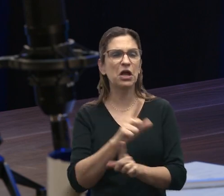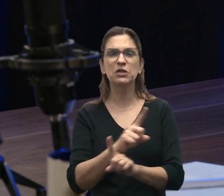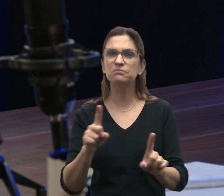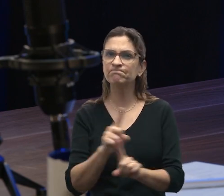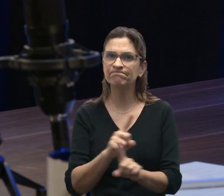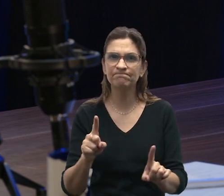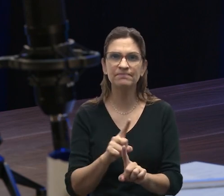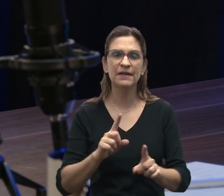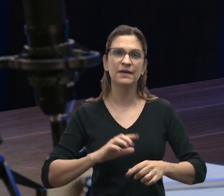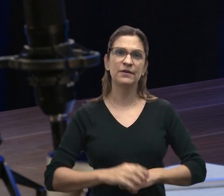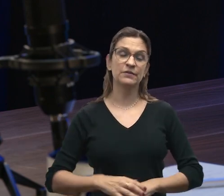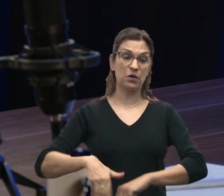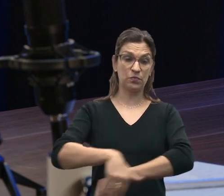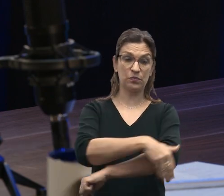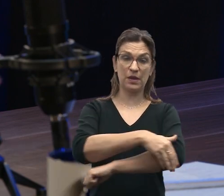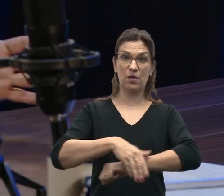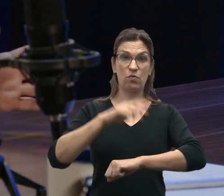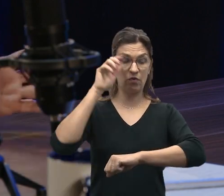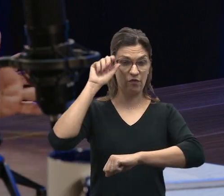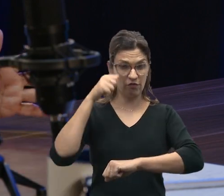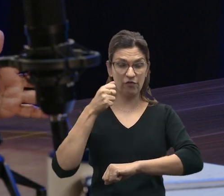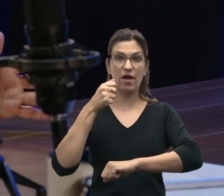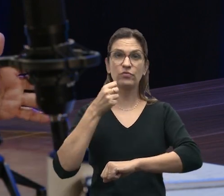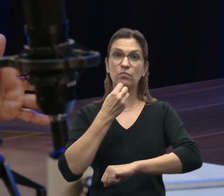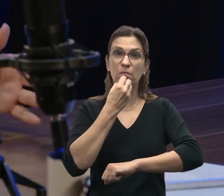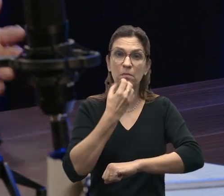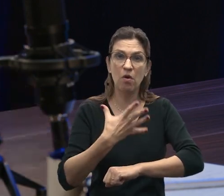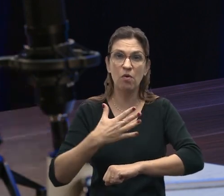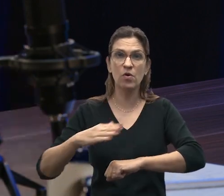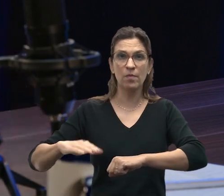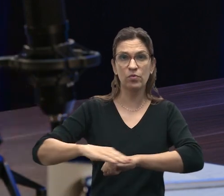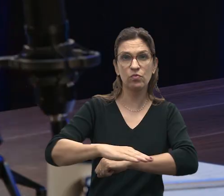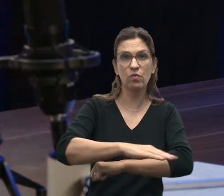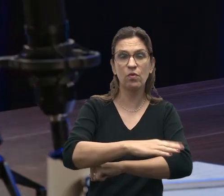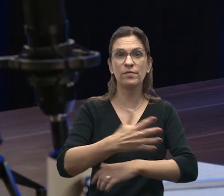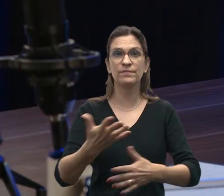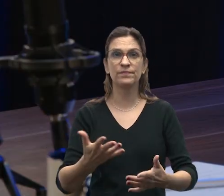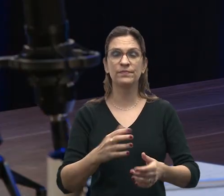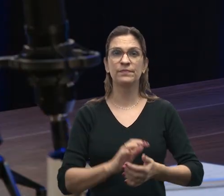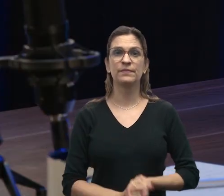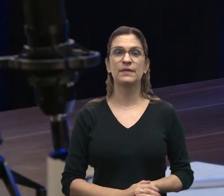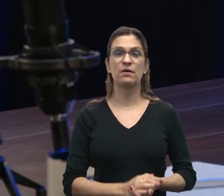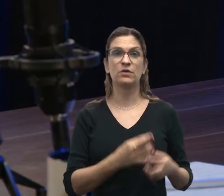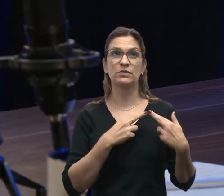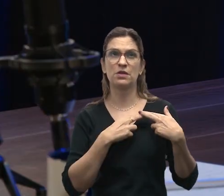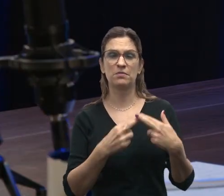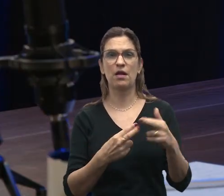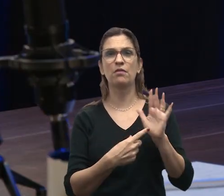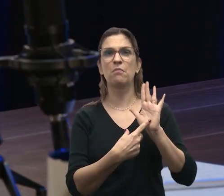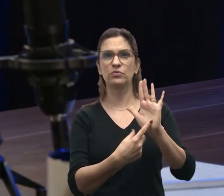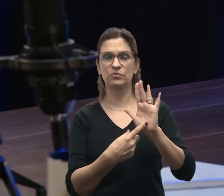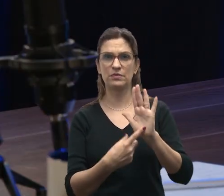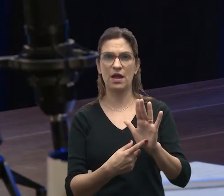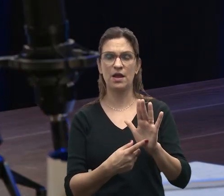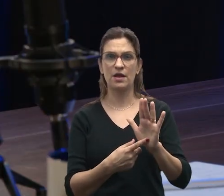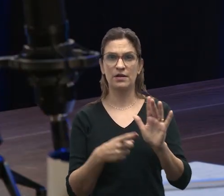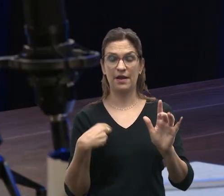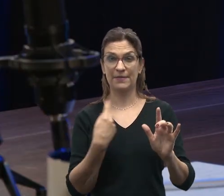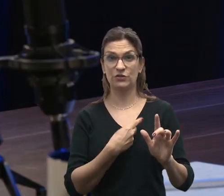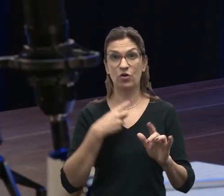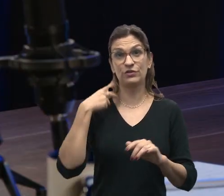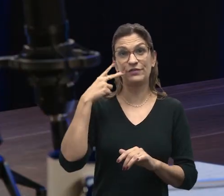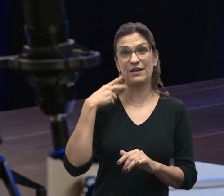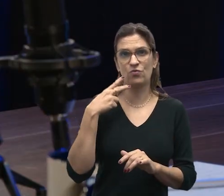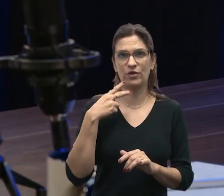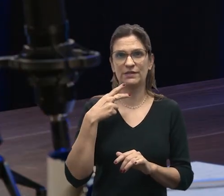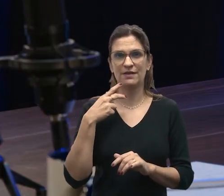transporte. E vamos apontar algumas responsabilidades, e aí nós não somos juiz lá, nós somos vereadores e vereadoras, então